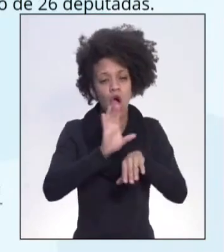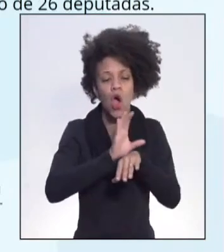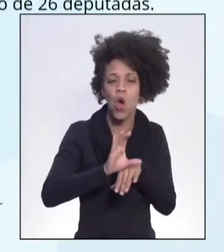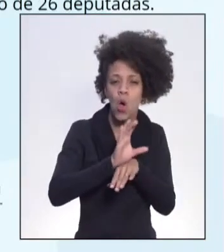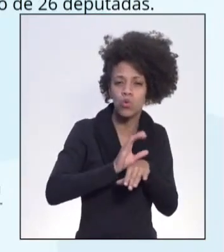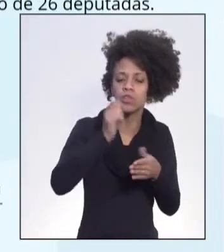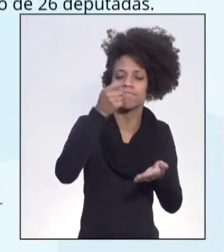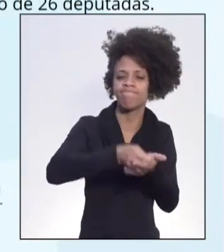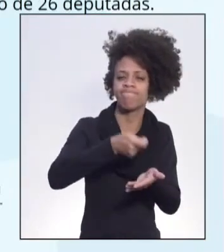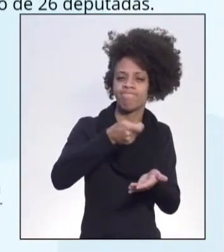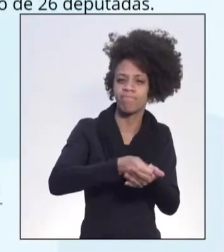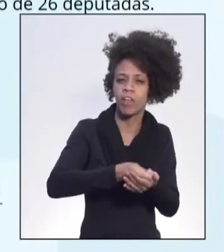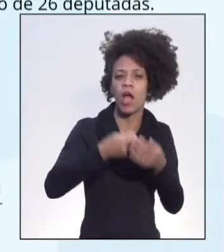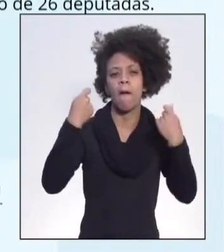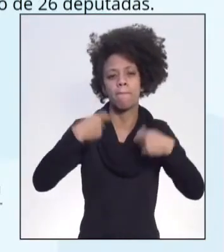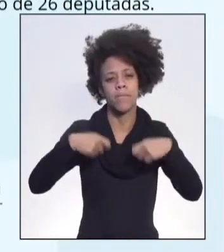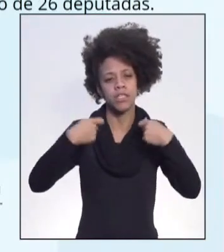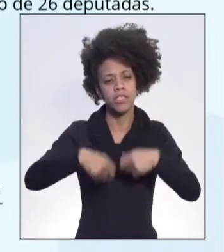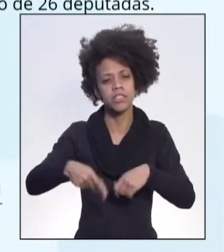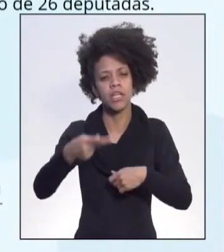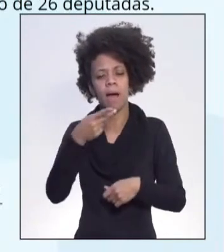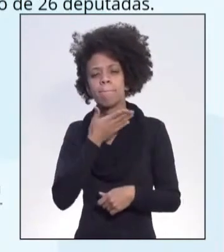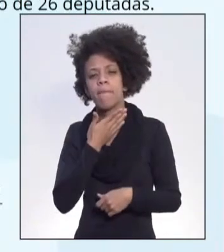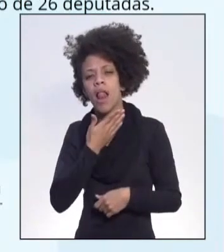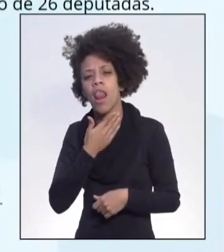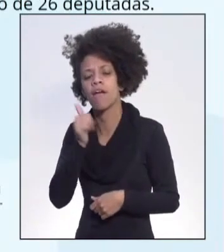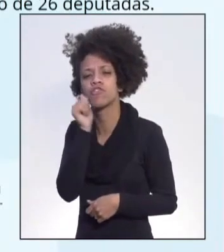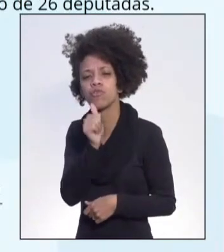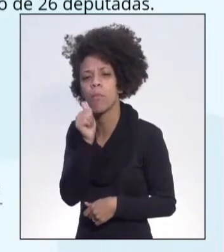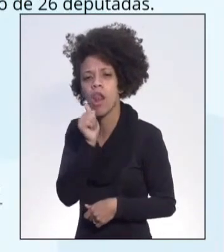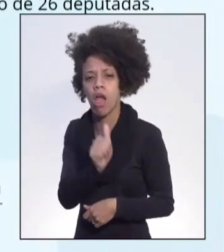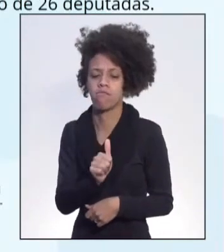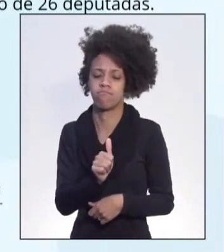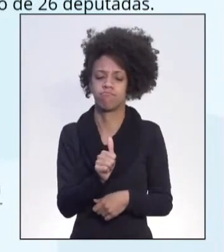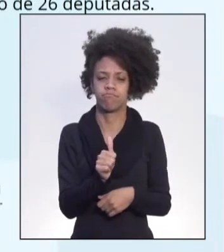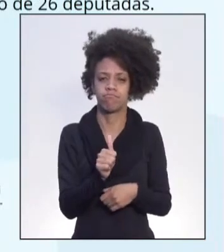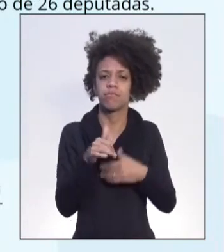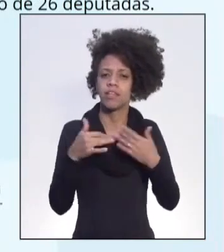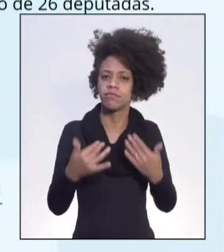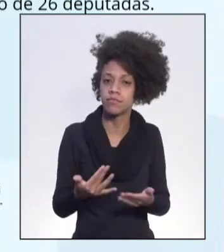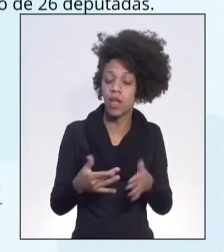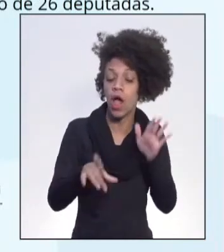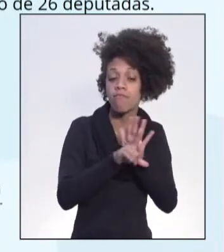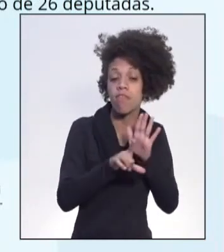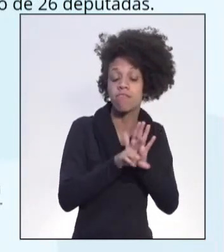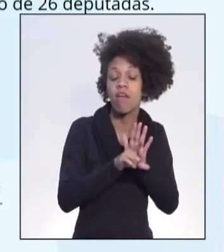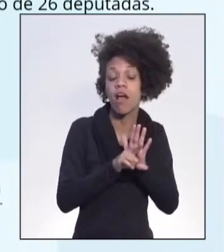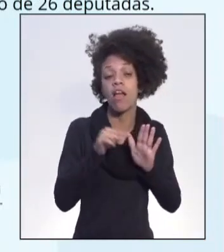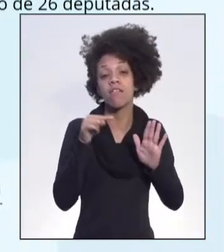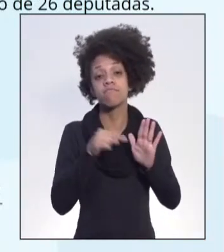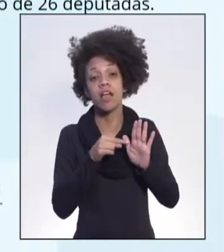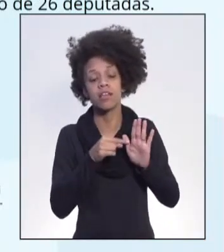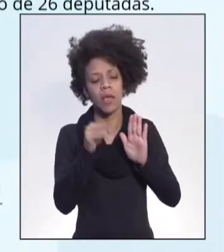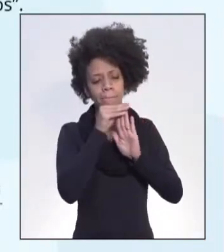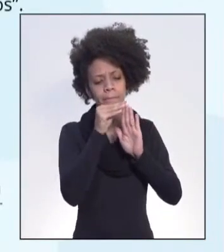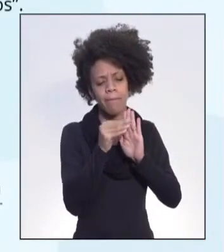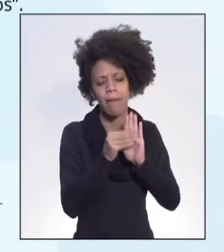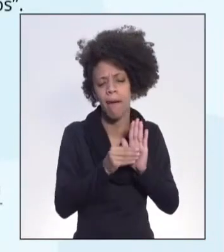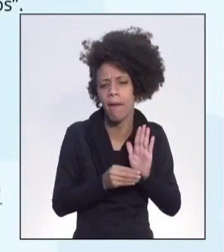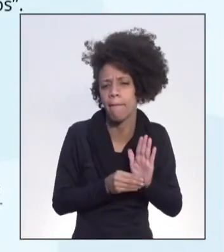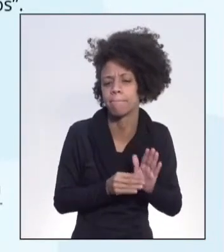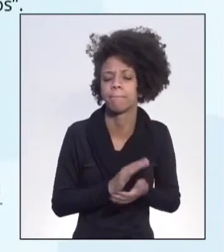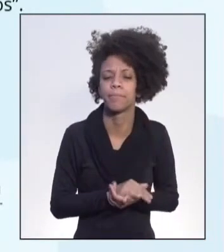para valer, tem que ter palavra de mulher, tem que ter palavra de mulher nessas leis que estavam sendo